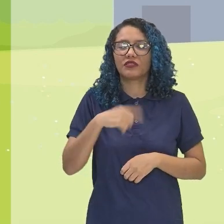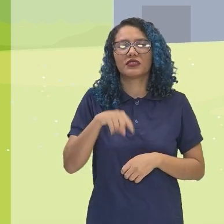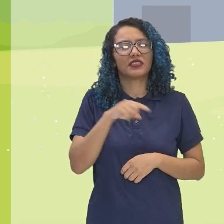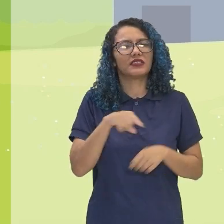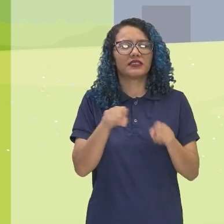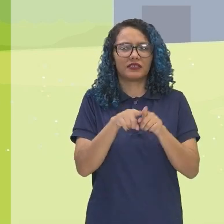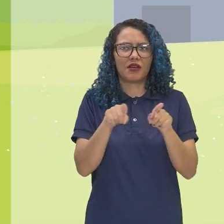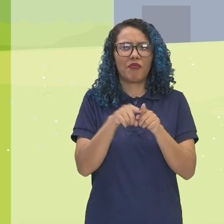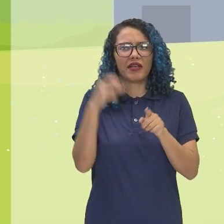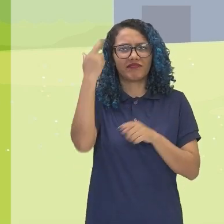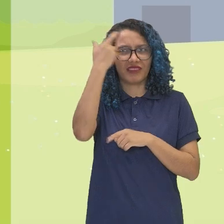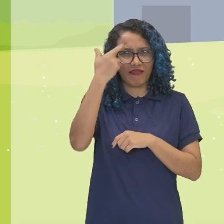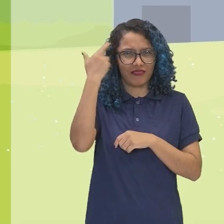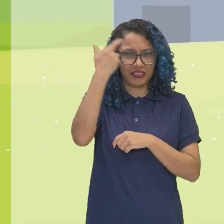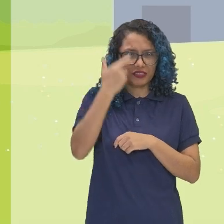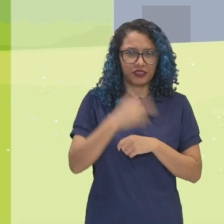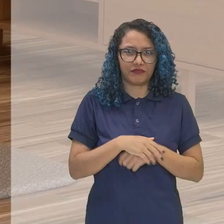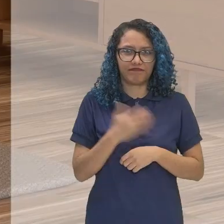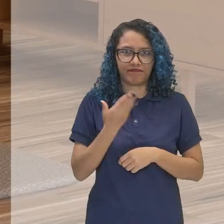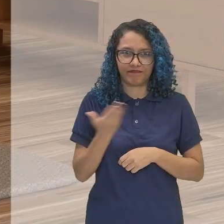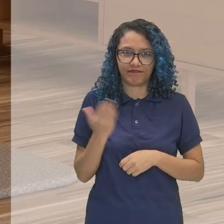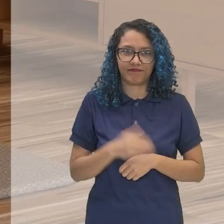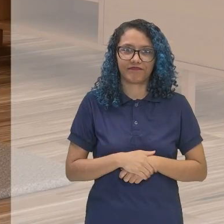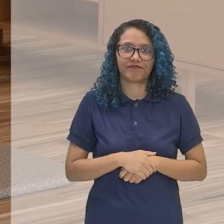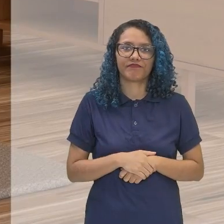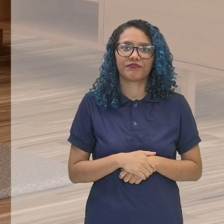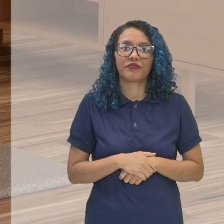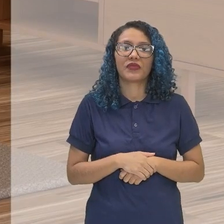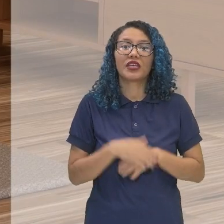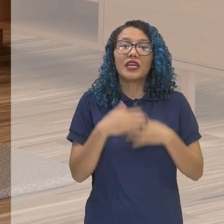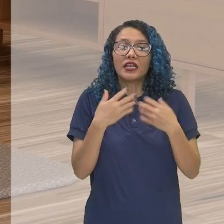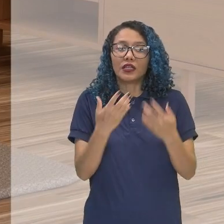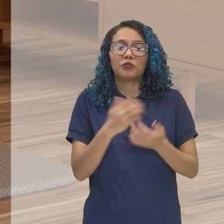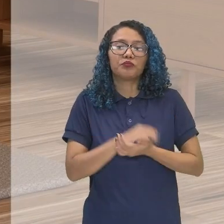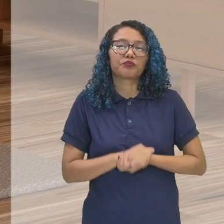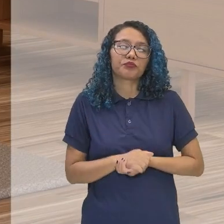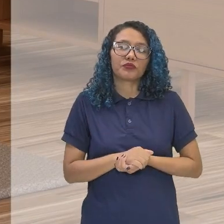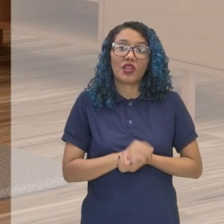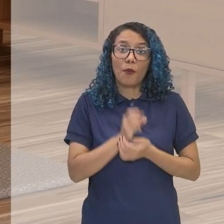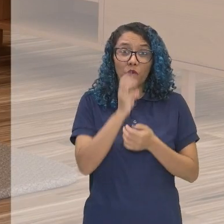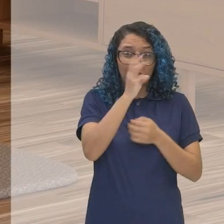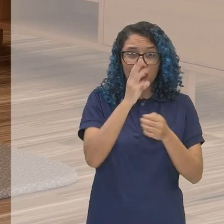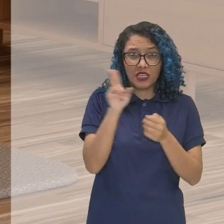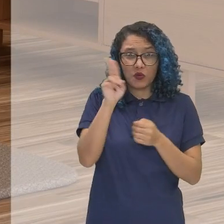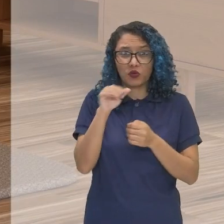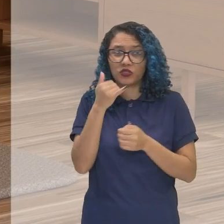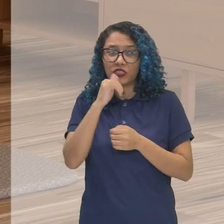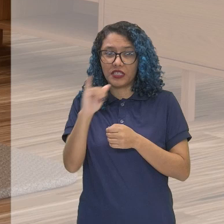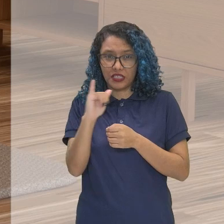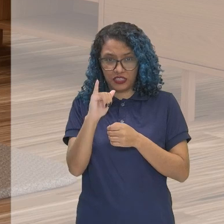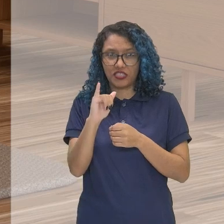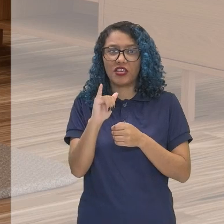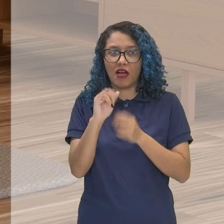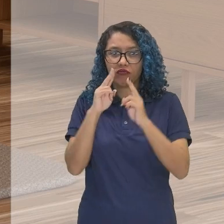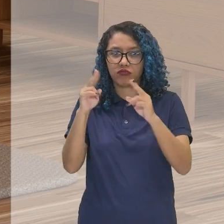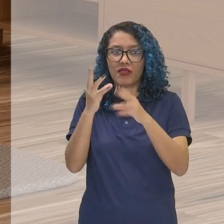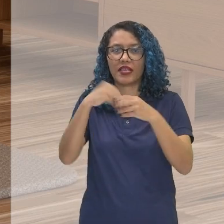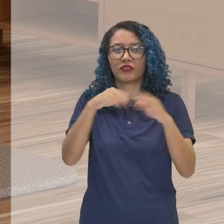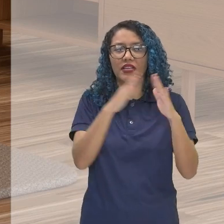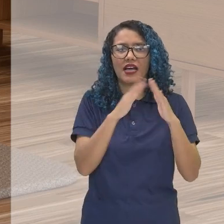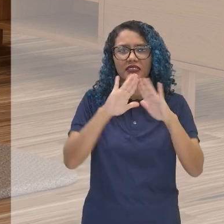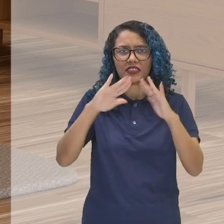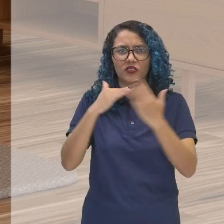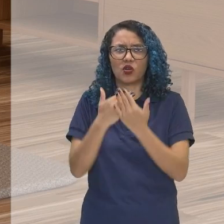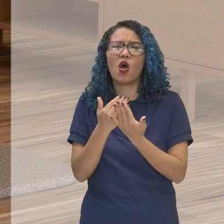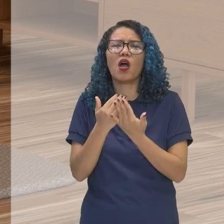também. E agora é com a Cecília. Qual a relação entre potência e consumo de energia elétrica na residência,